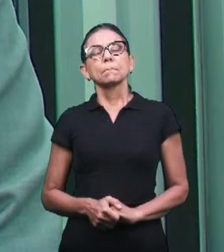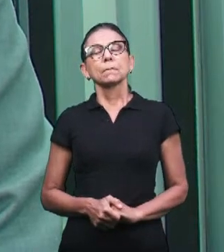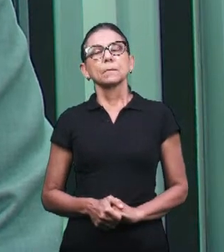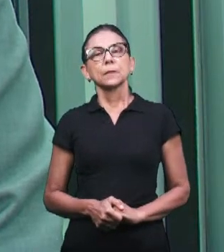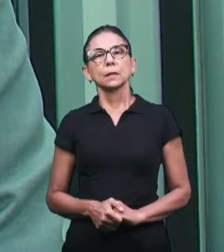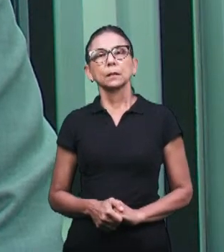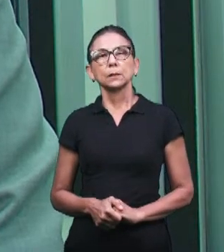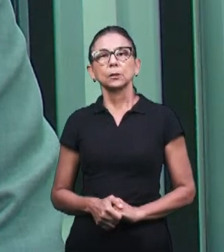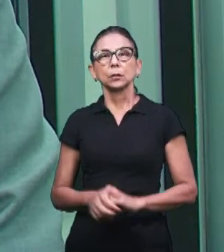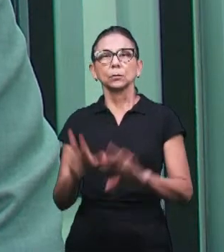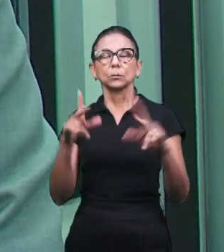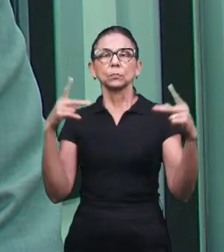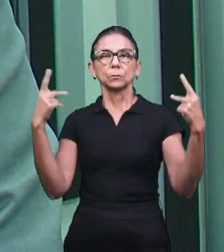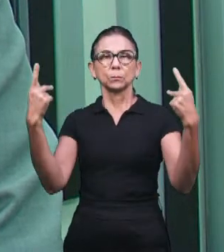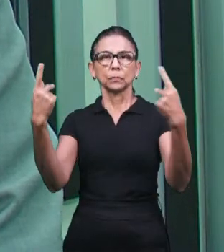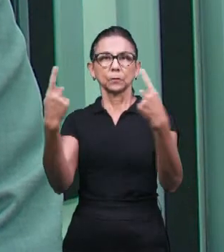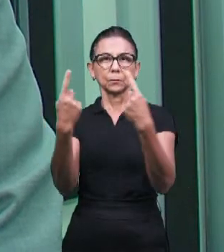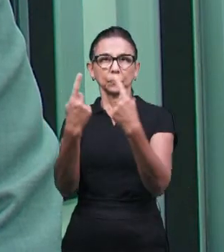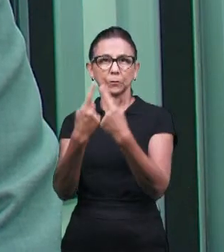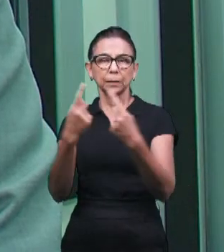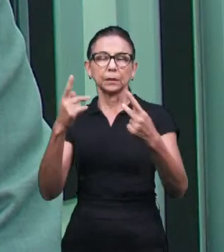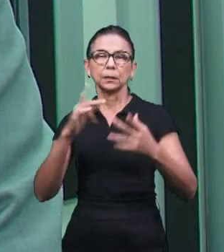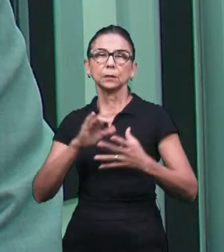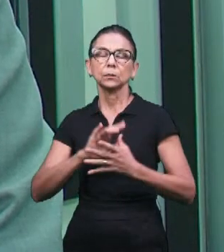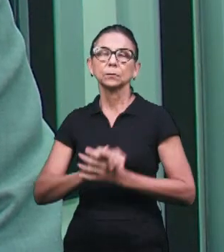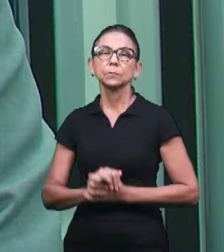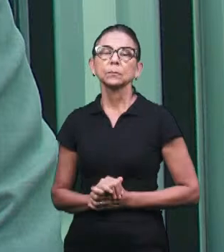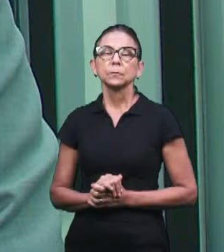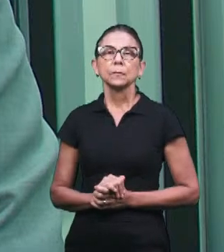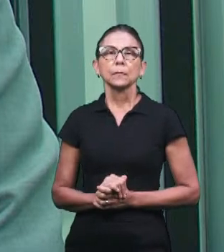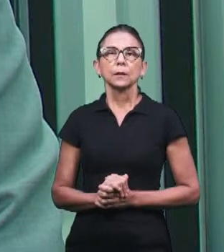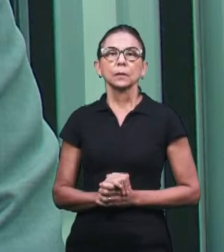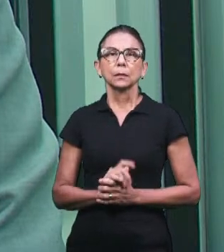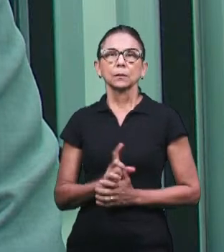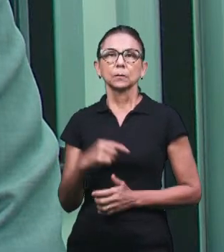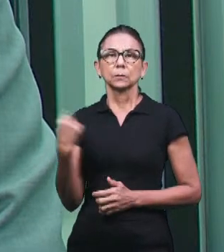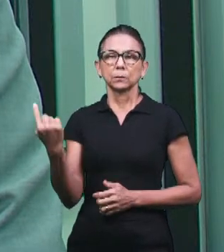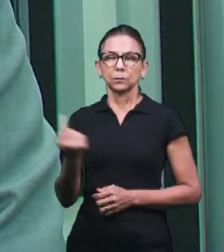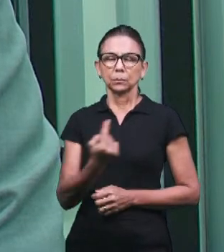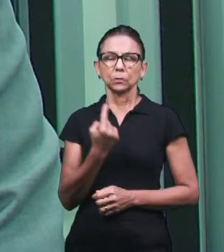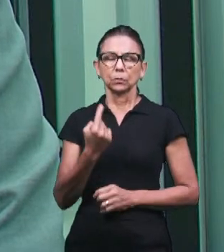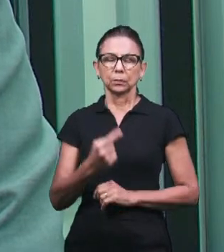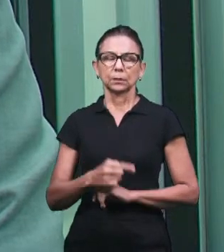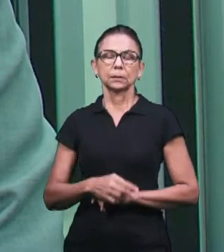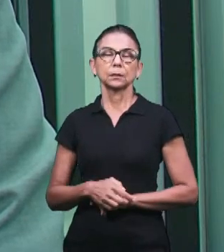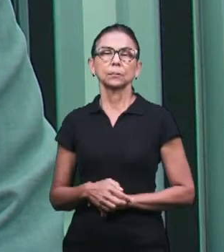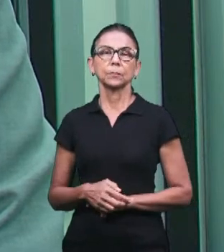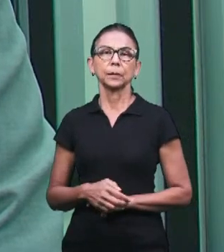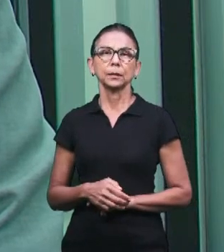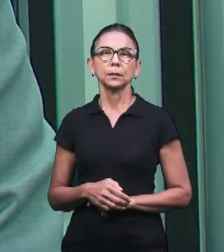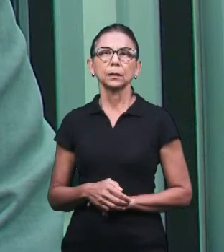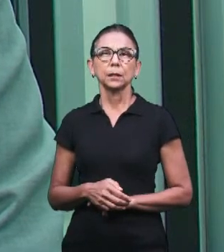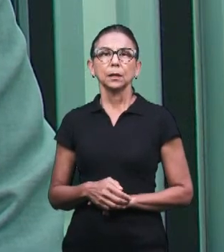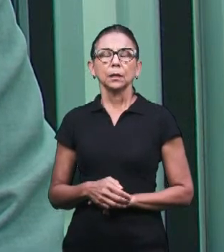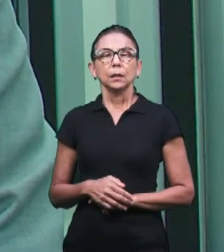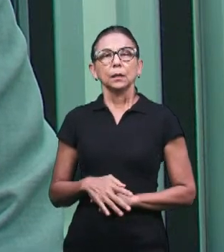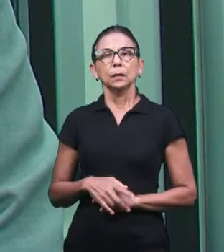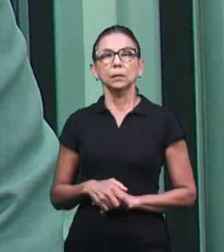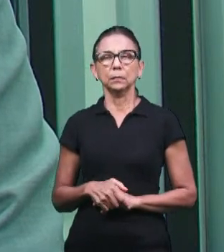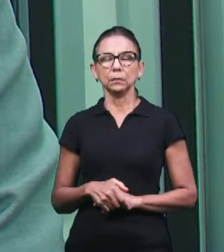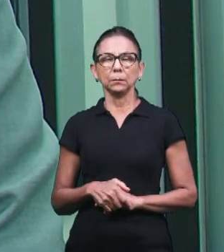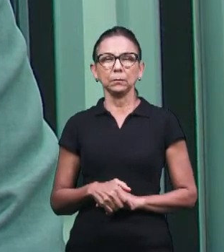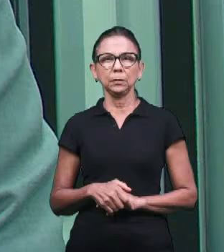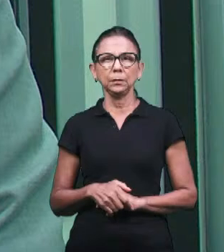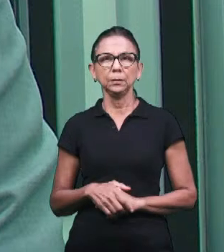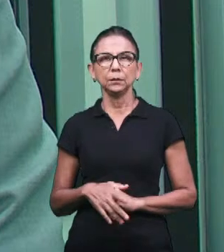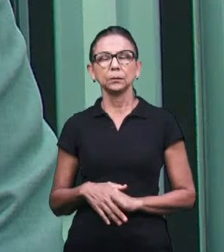para efeitos históricos, desde 2013, ele se encontra hospedado no arquivo público do